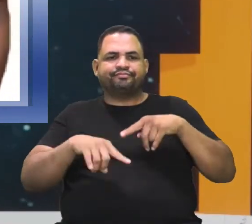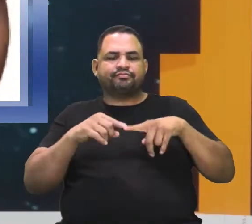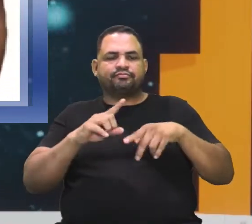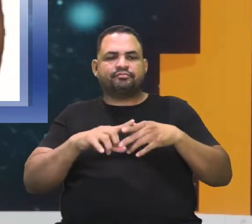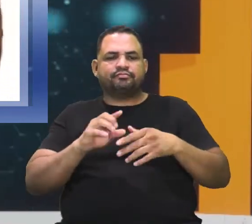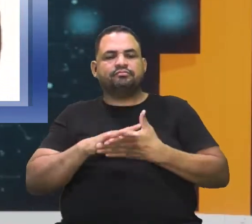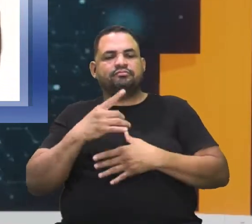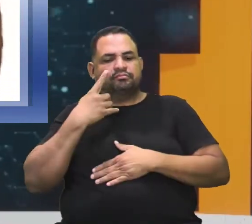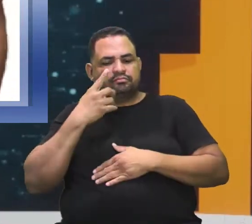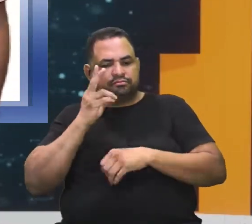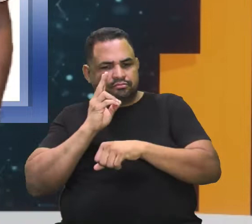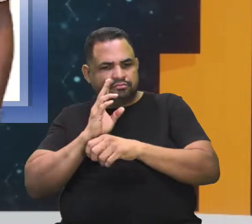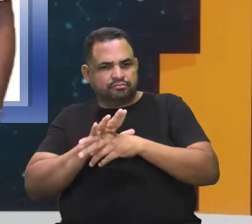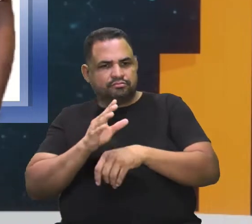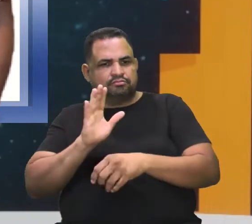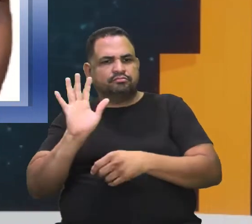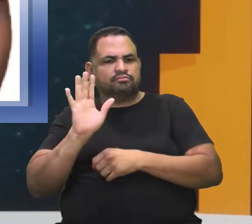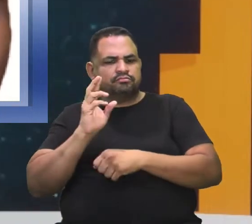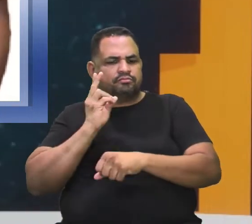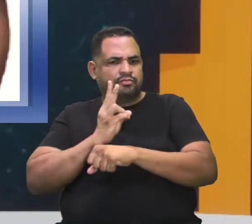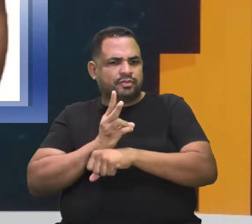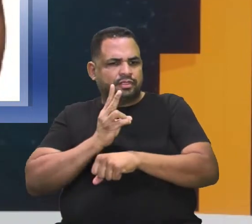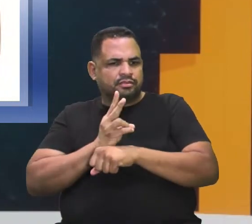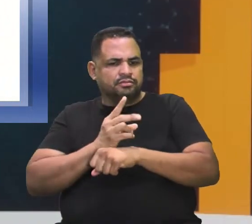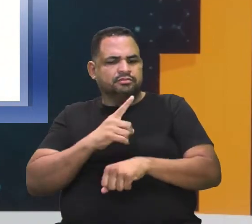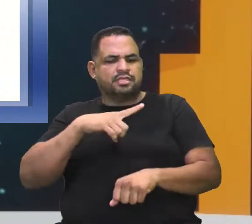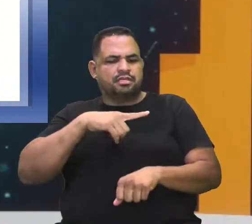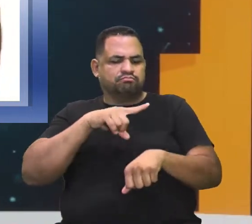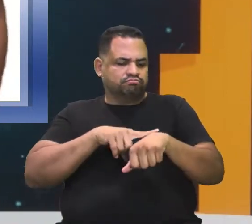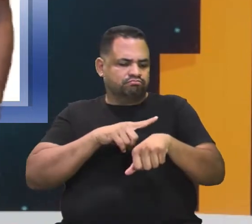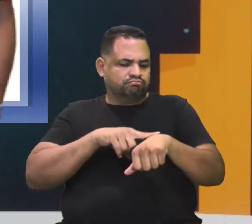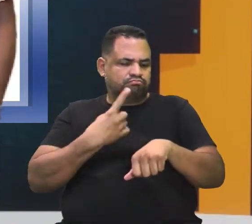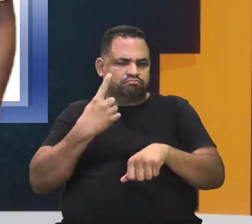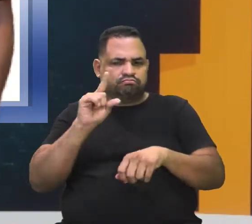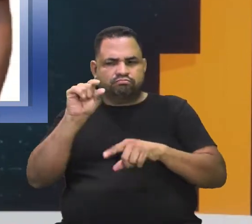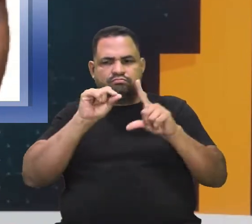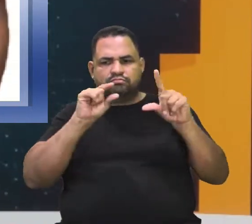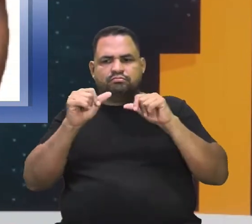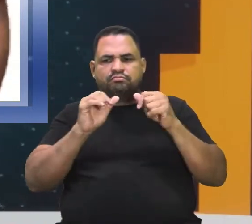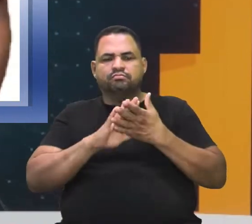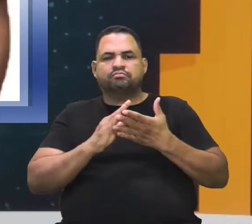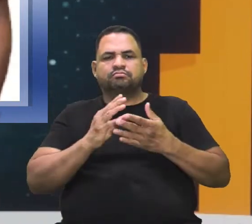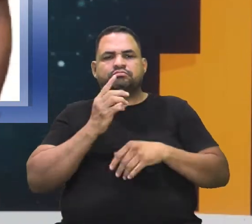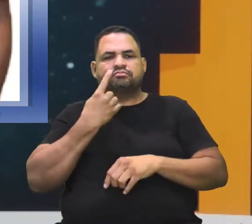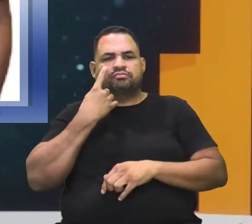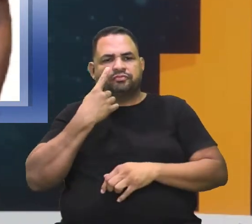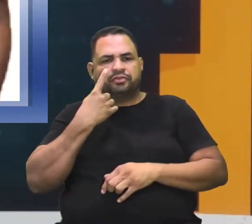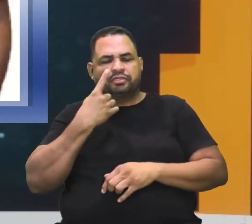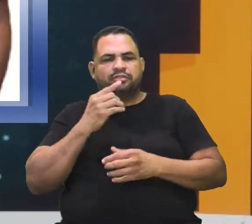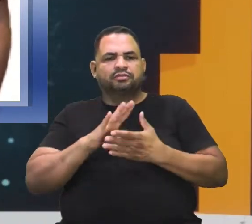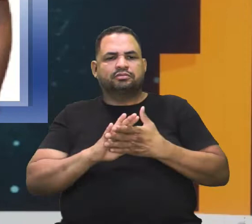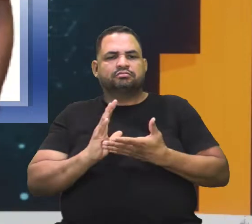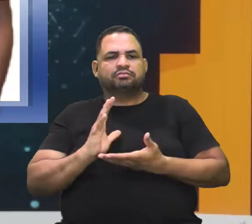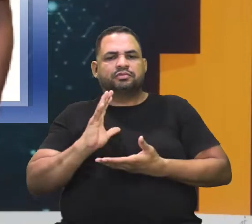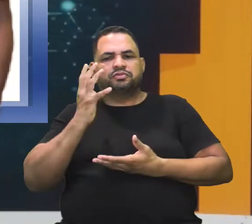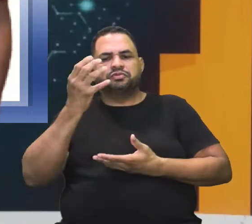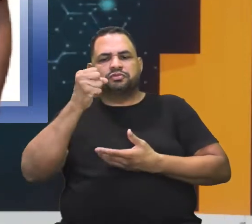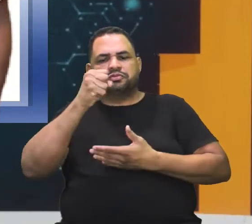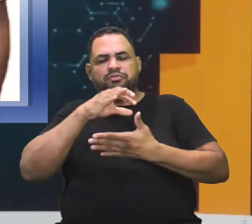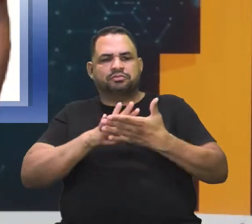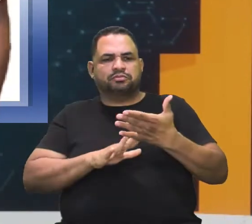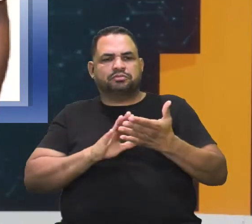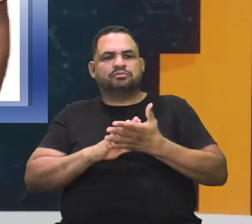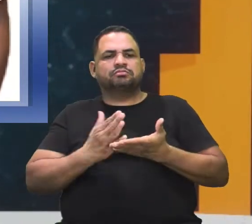lá, assiste um pouquinho, avança, chega no momento ali, no minuto que você acha que prefere, ou assiste a ponto 2, que é a resolução de atividades,